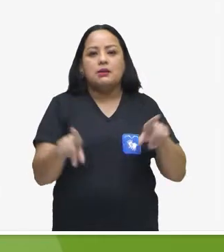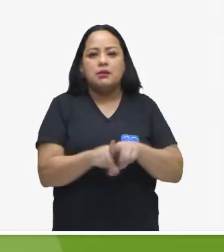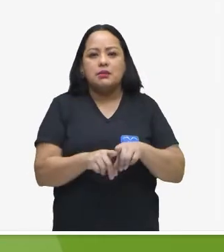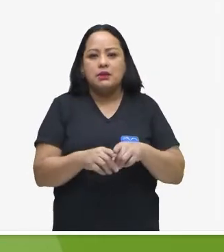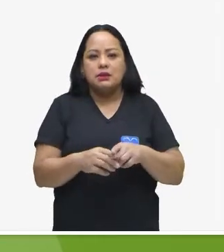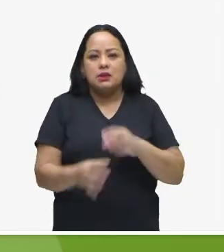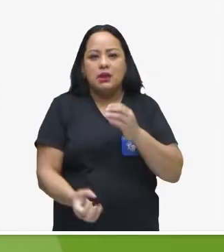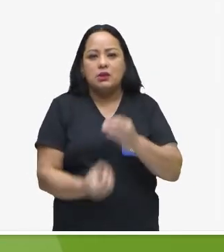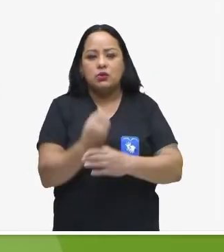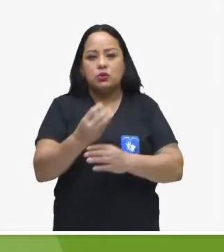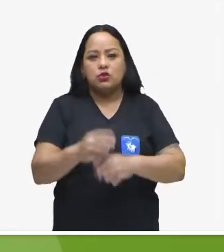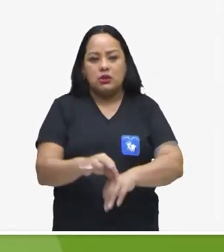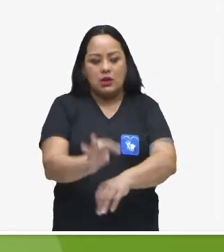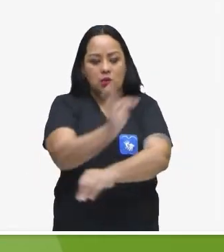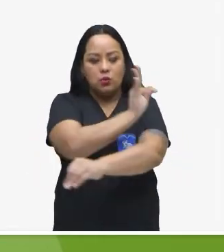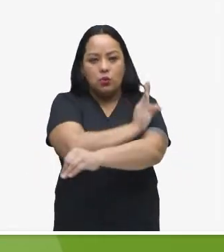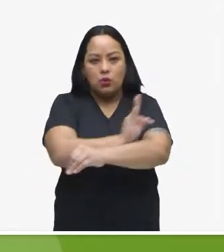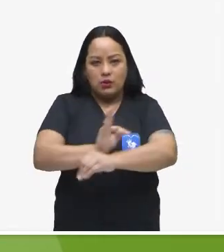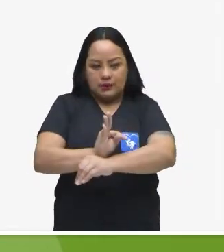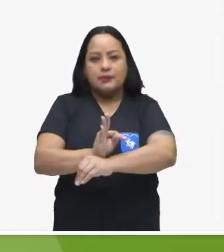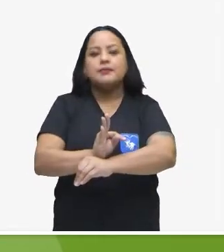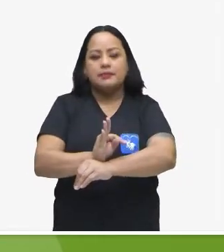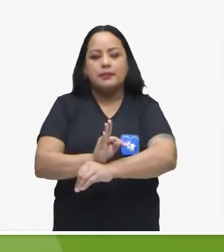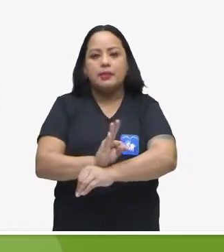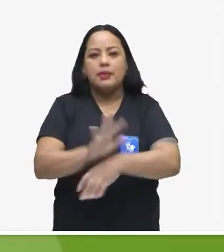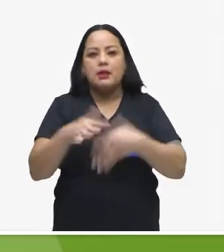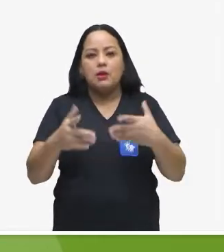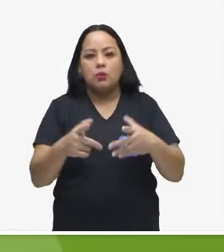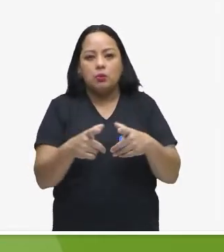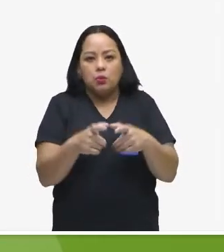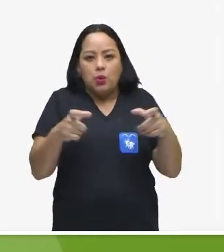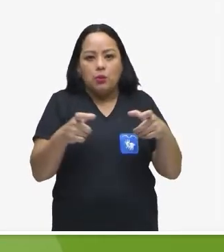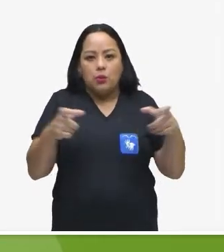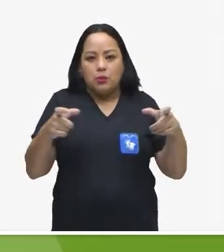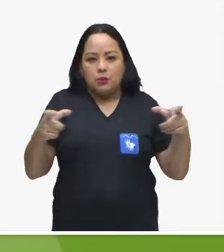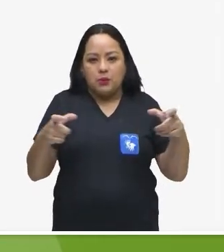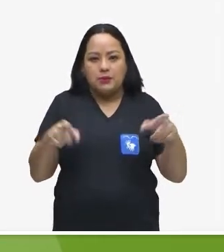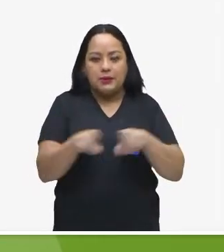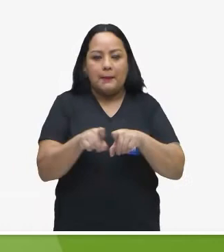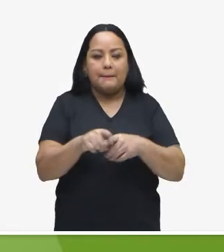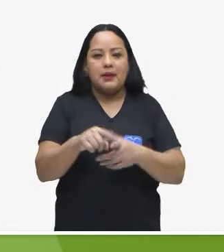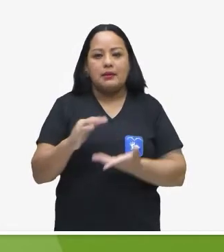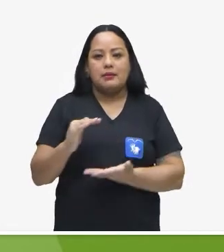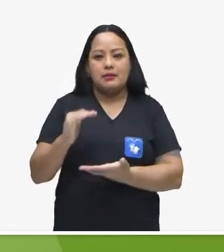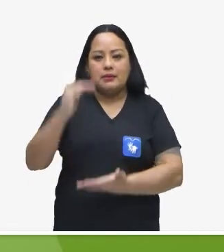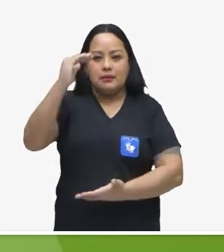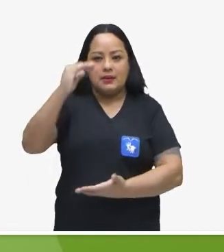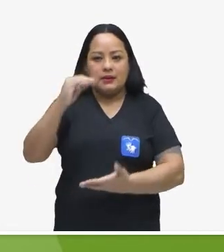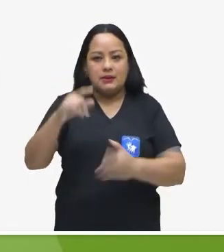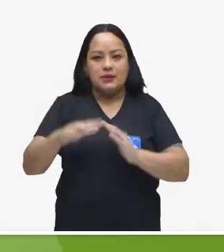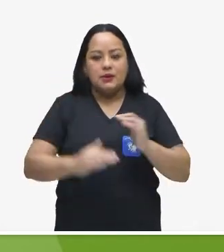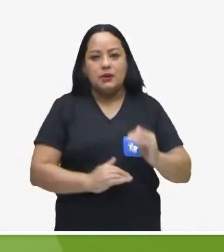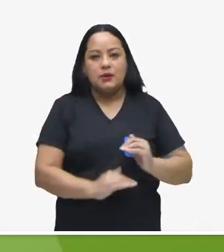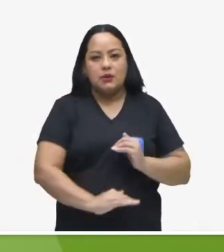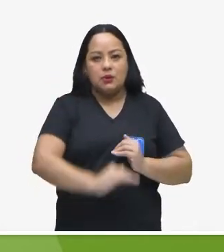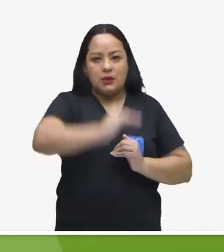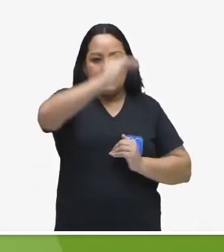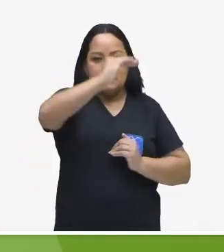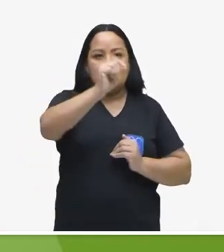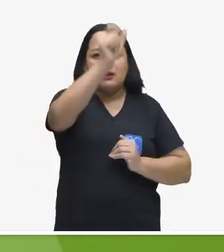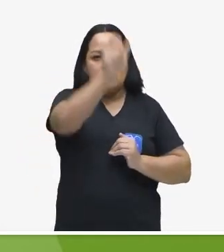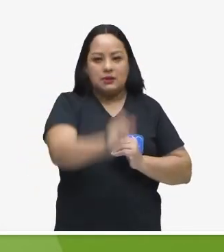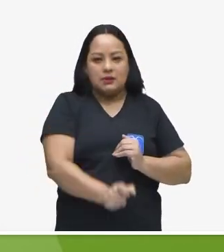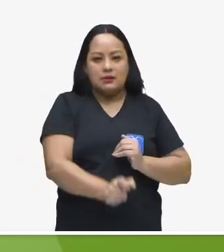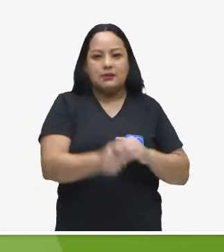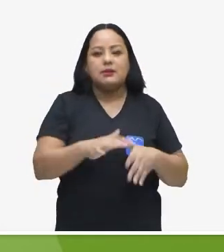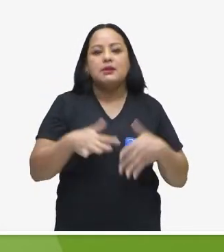os tecidos, né? Então, isso vai aumentando também o tamanho, né, o crescimento daquele indivíduo, tá?